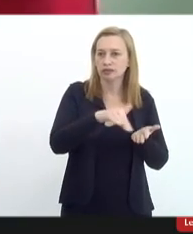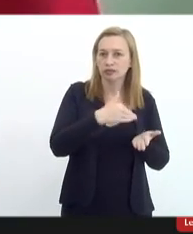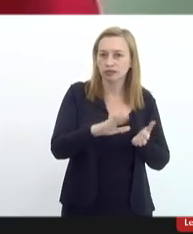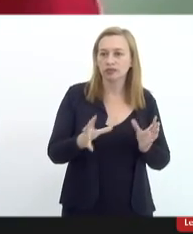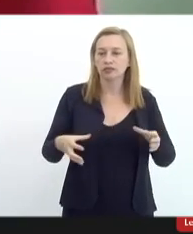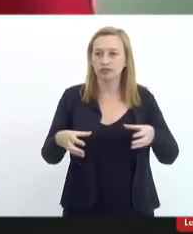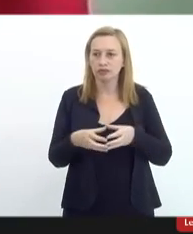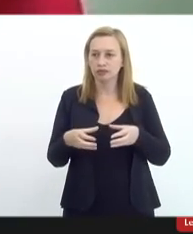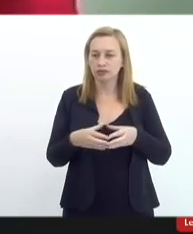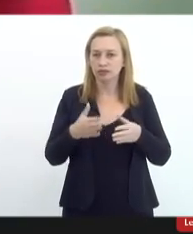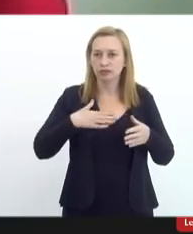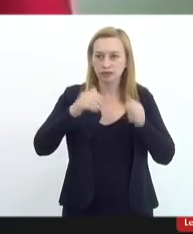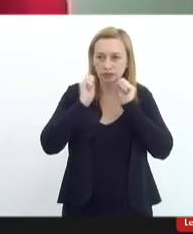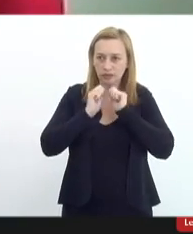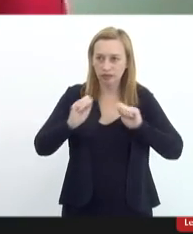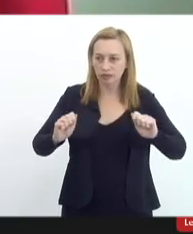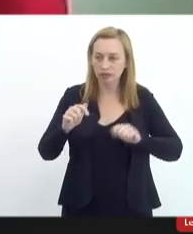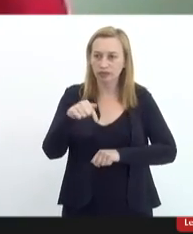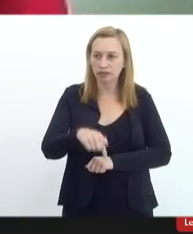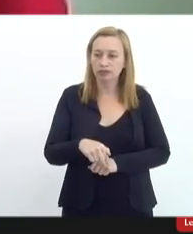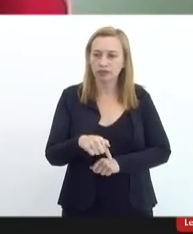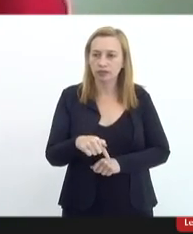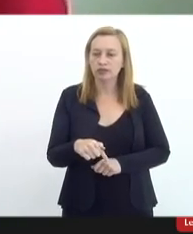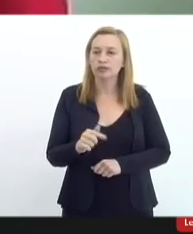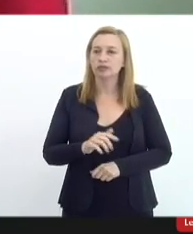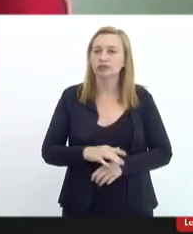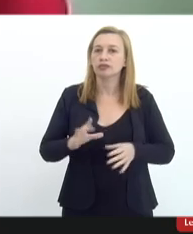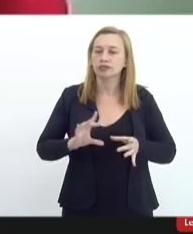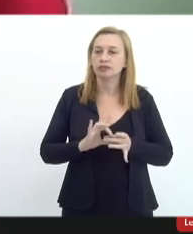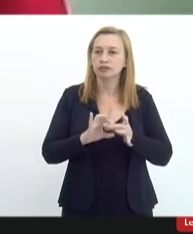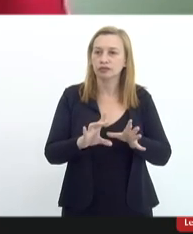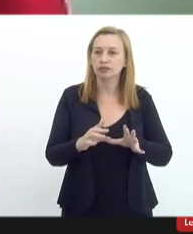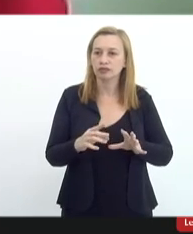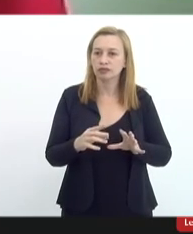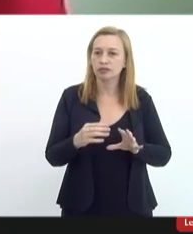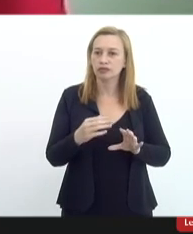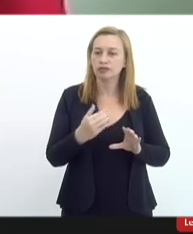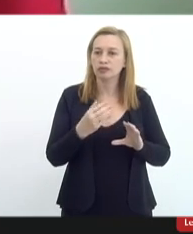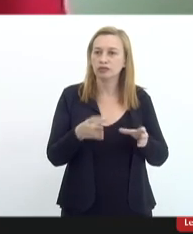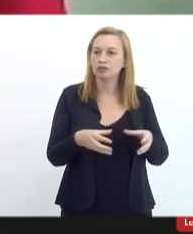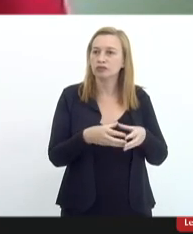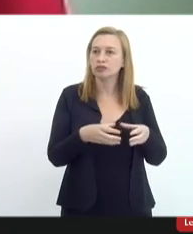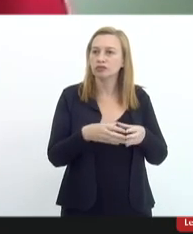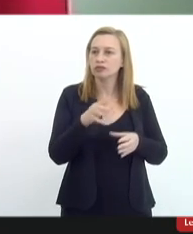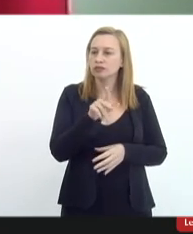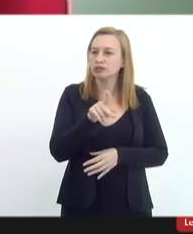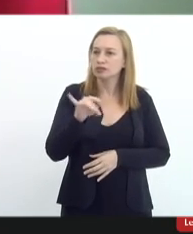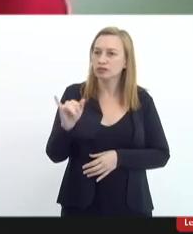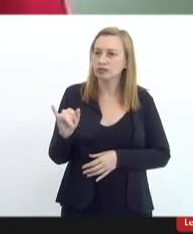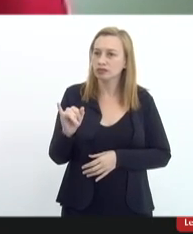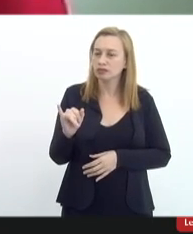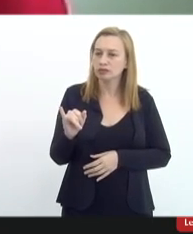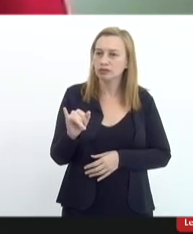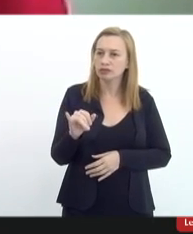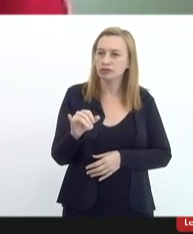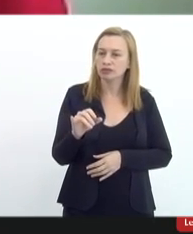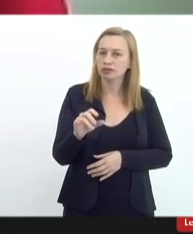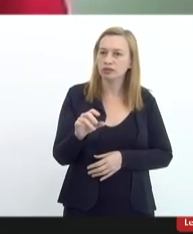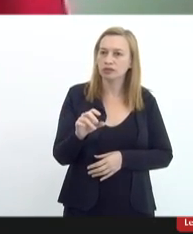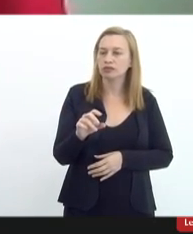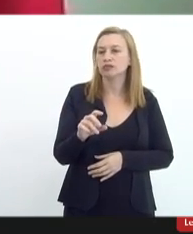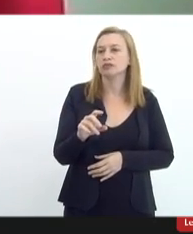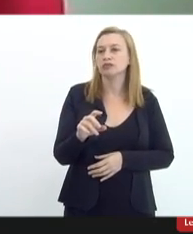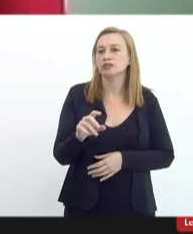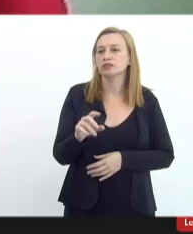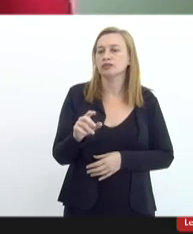como a minha assessoria aqui do gabinete, para disponibilizar no grupo da CPI o data show apresentado